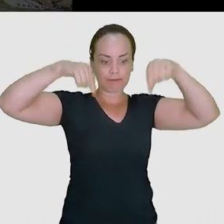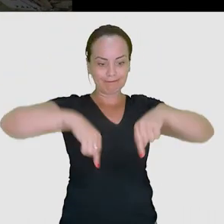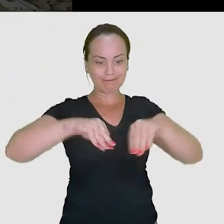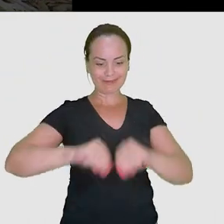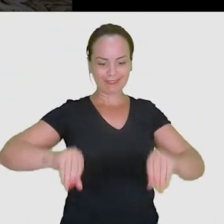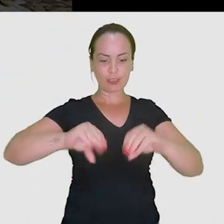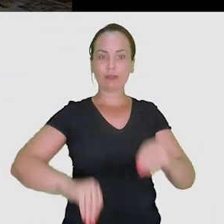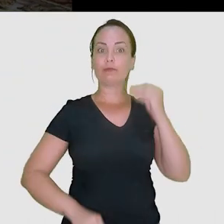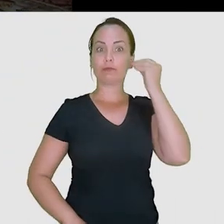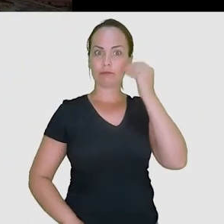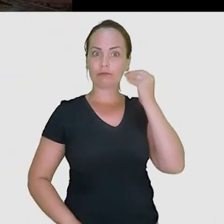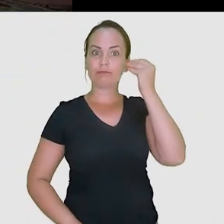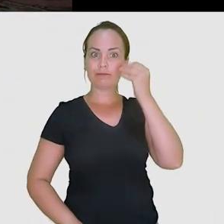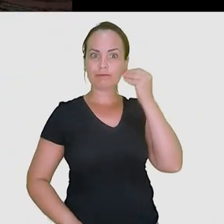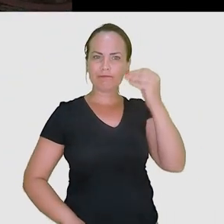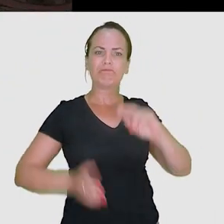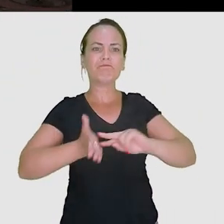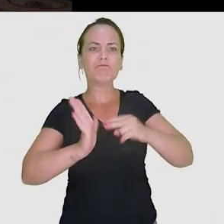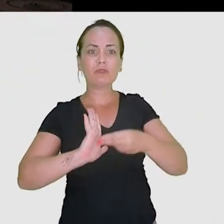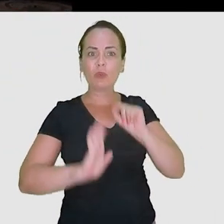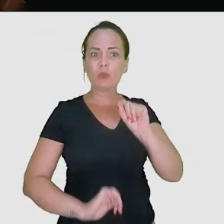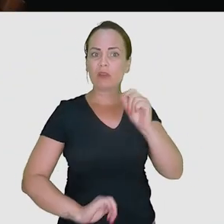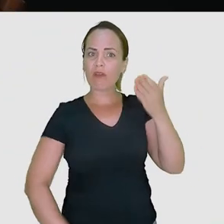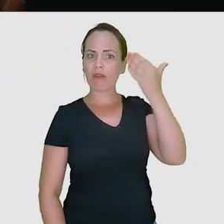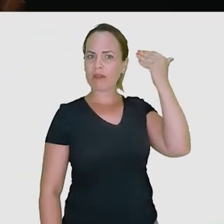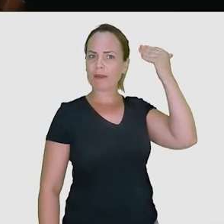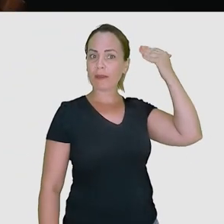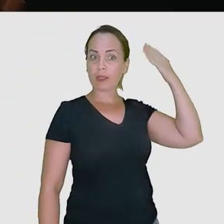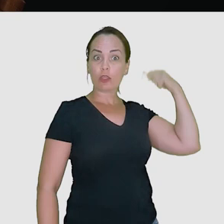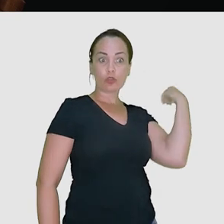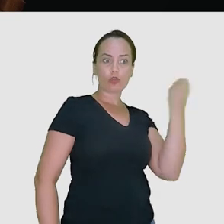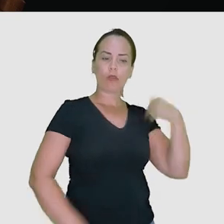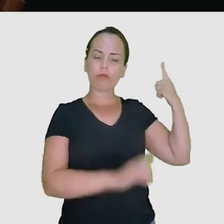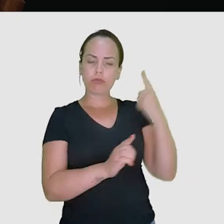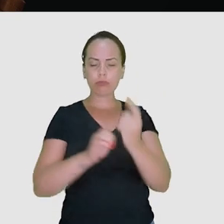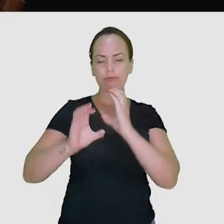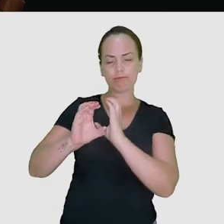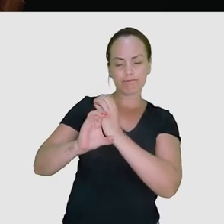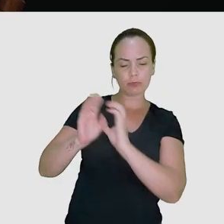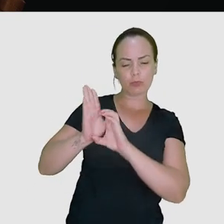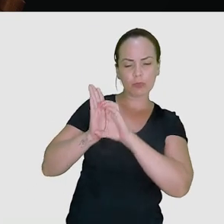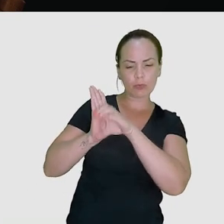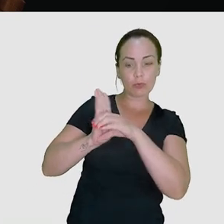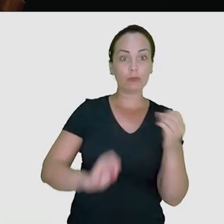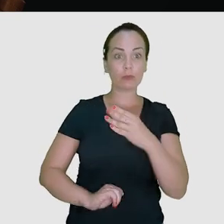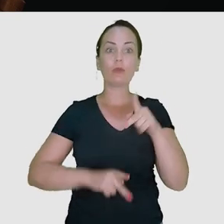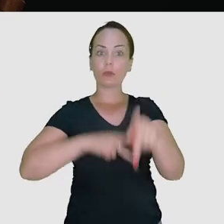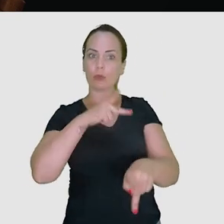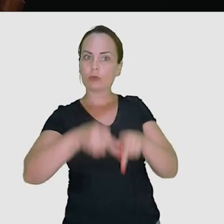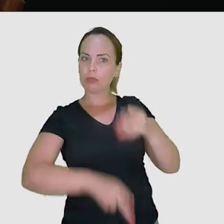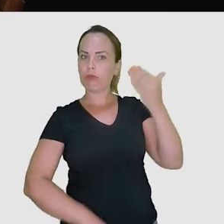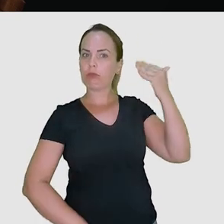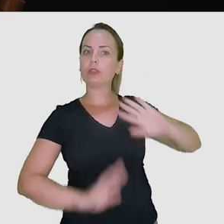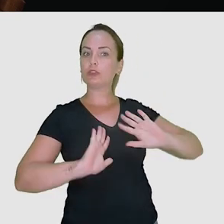suas próprias vivências terrestres. Ou seja, muito antes de chegarmos à concepção de ciência